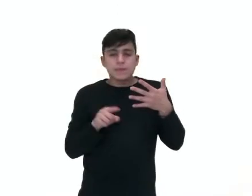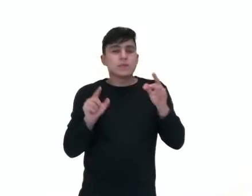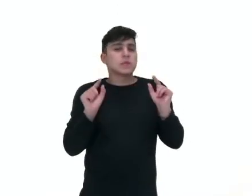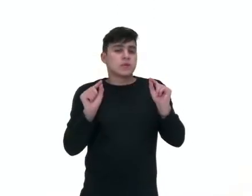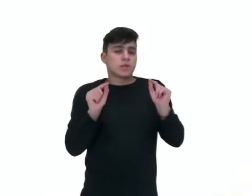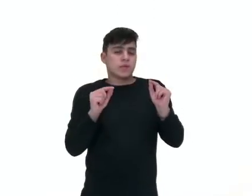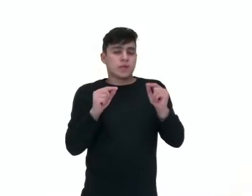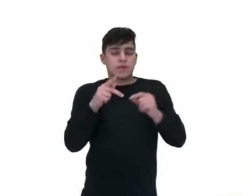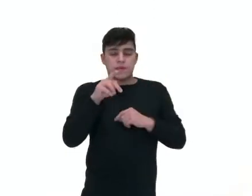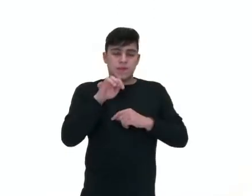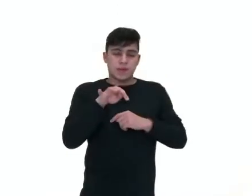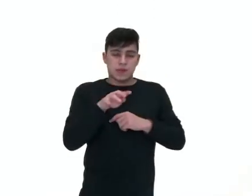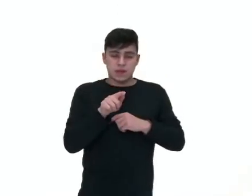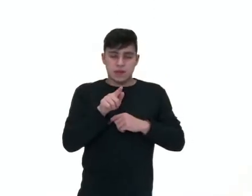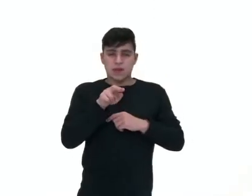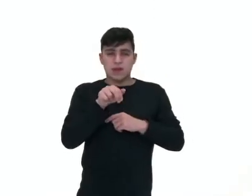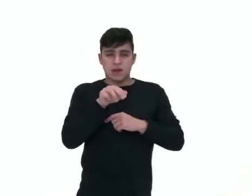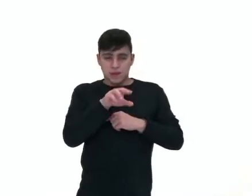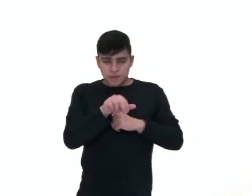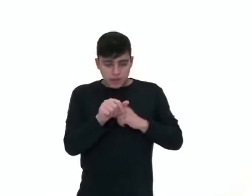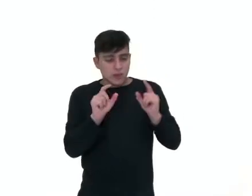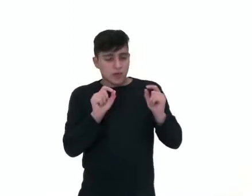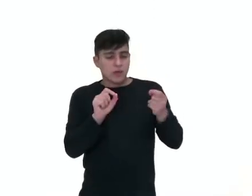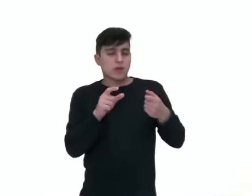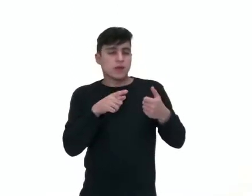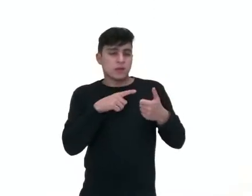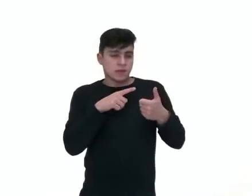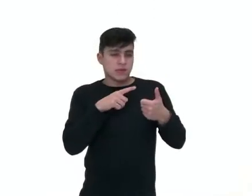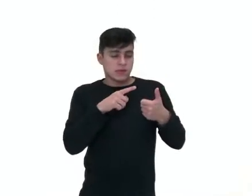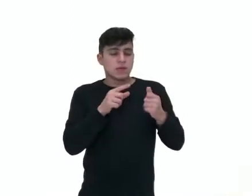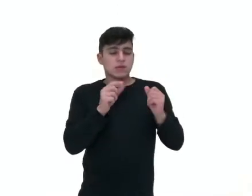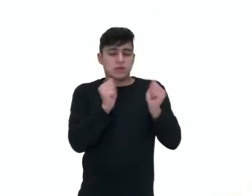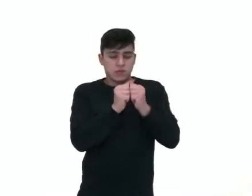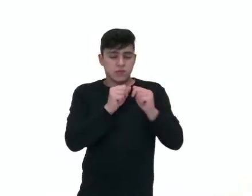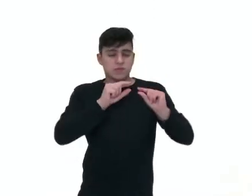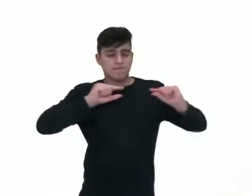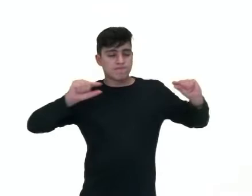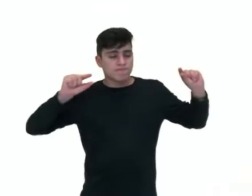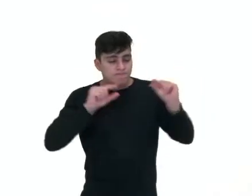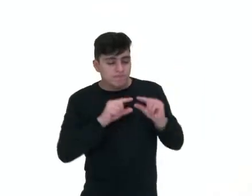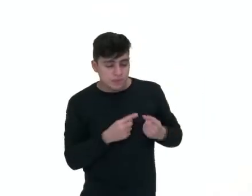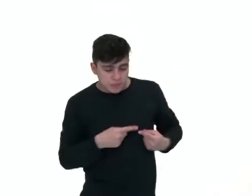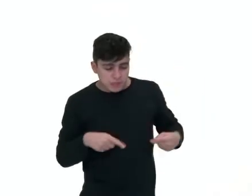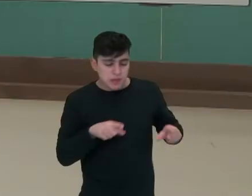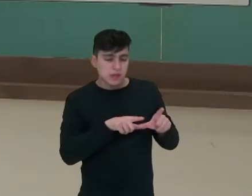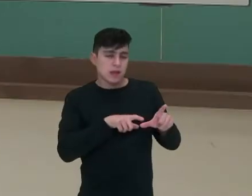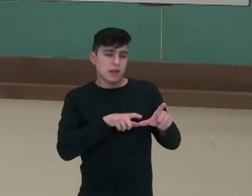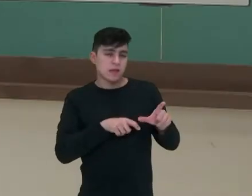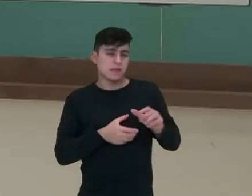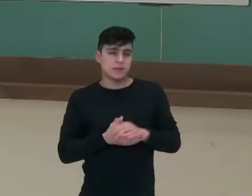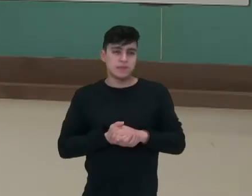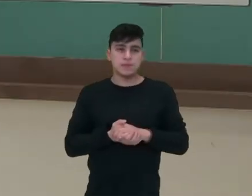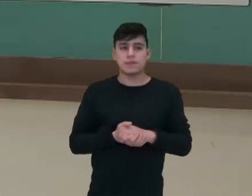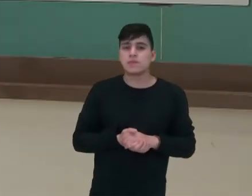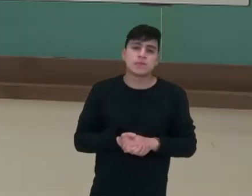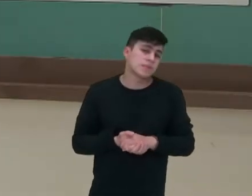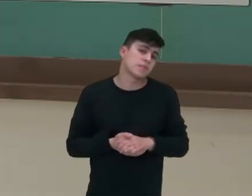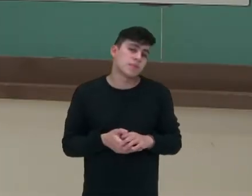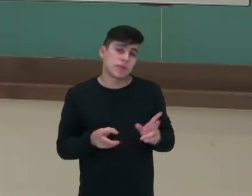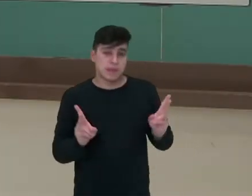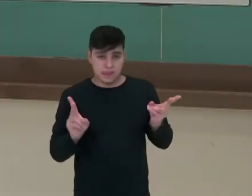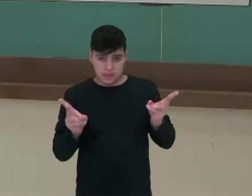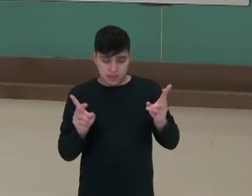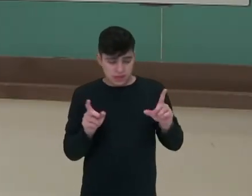do pentagrama, né? E nesse caso acompanha a letra da canção também. Então vai estar aqui um exemplo para vocês. Então sempre